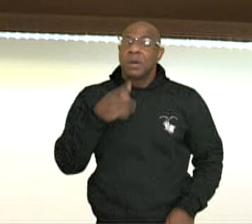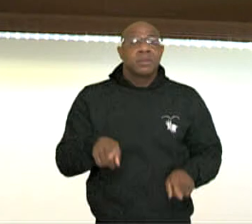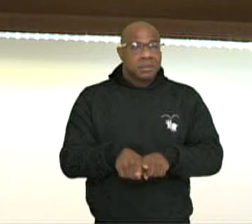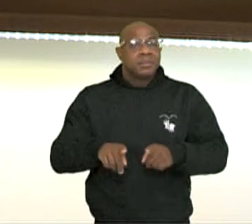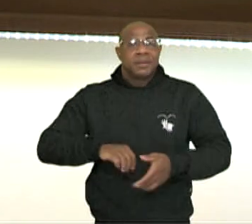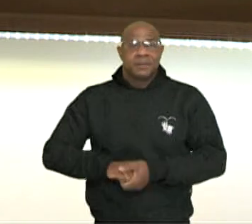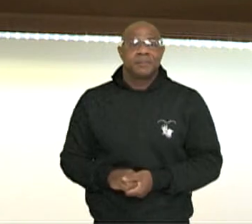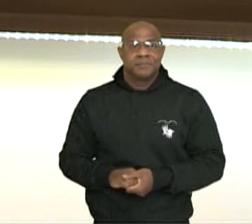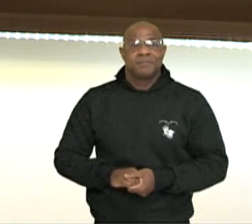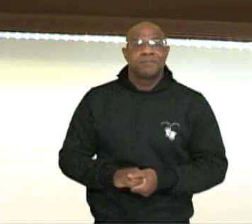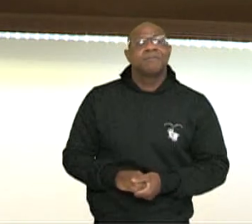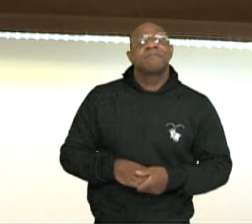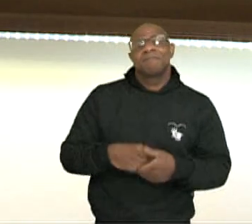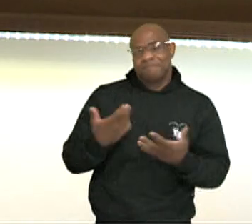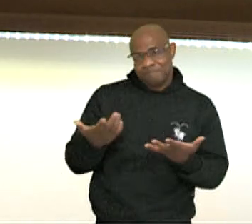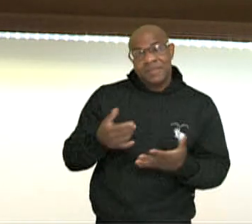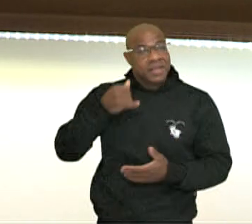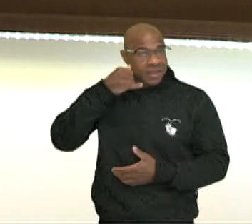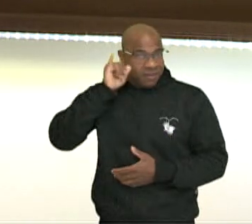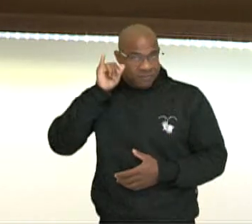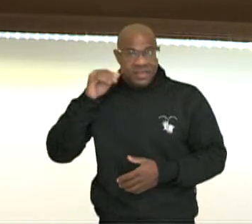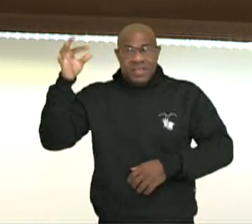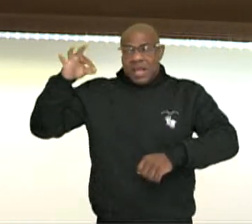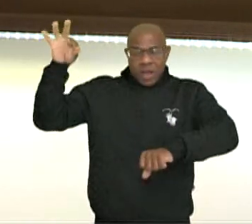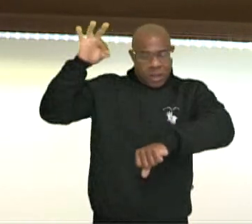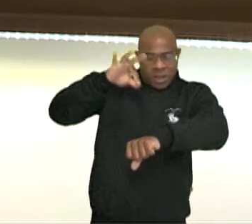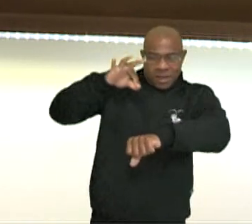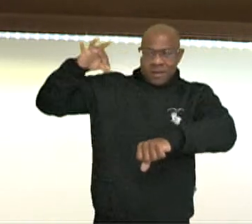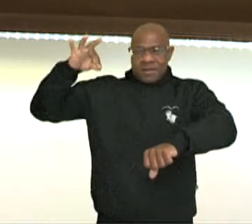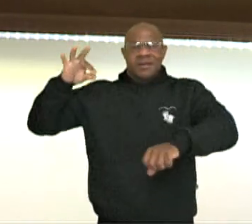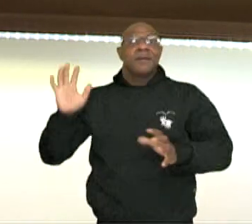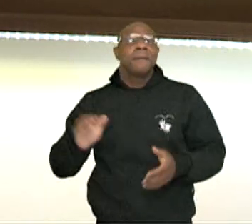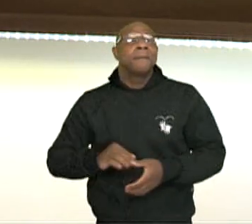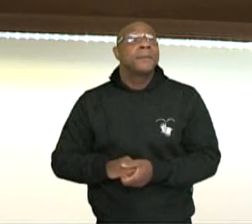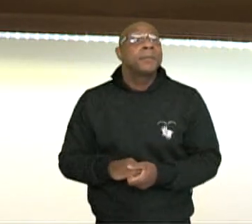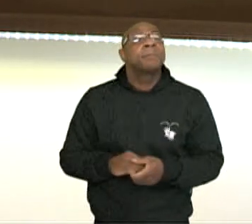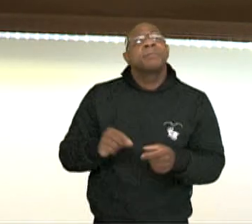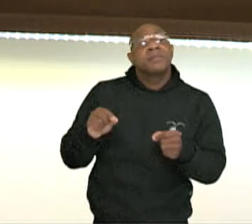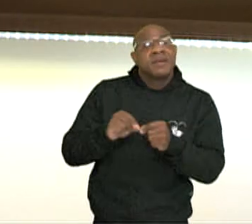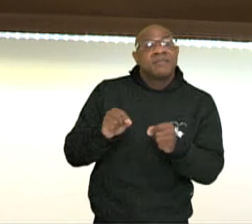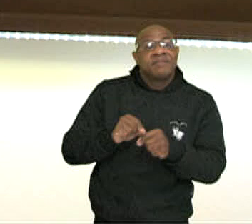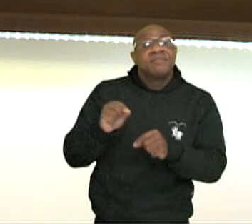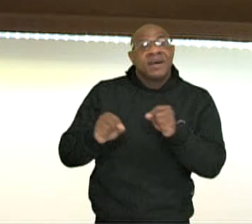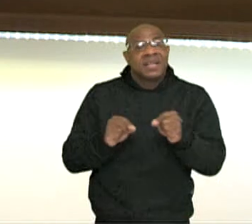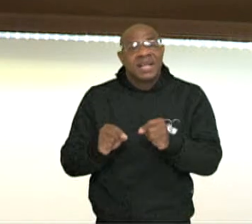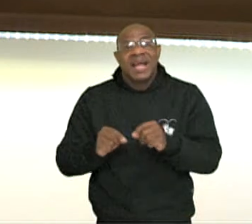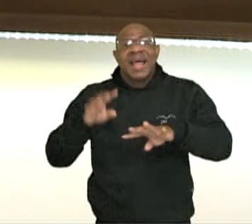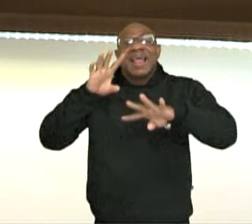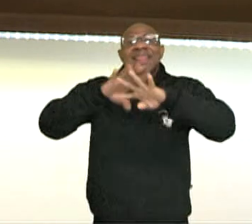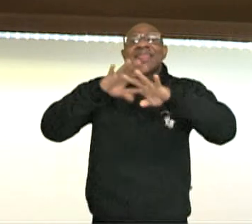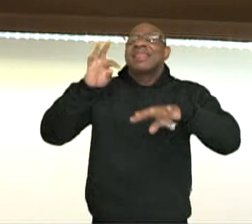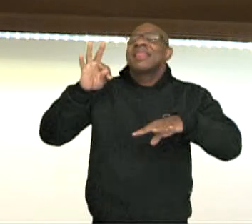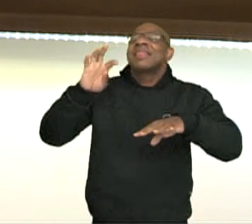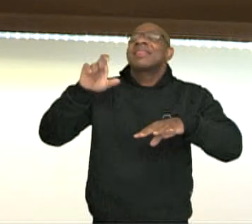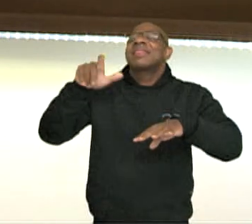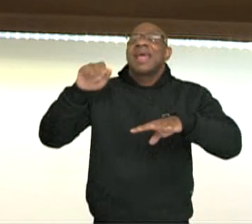usar muito repelente também, né? Fazer e construir instalações de telas nas